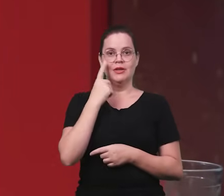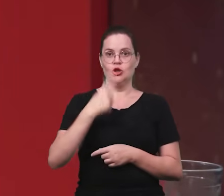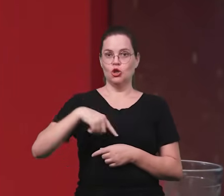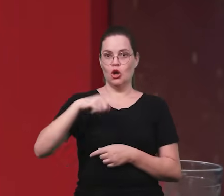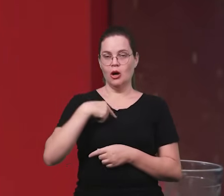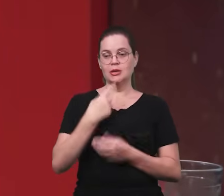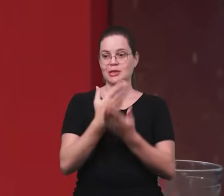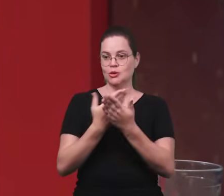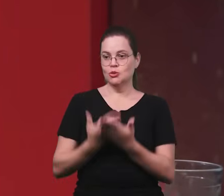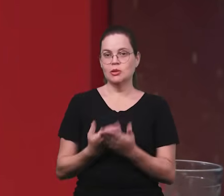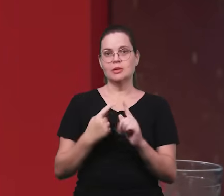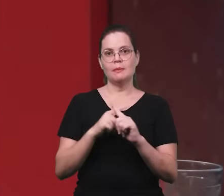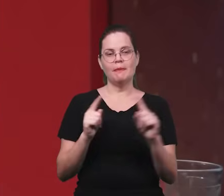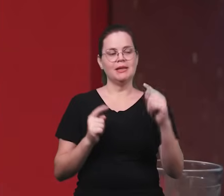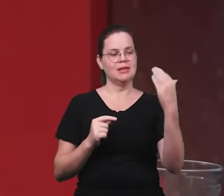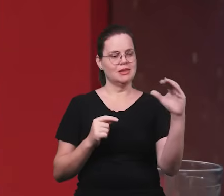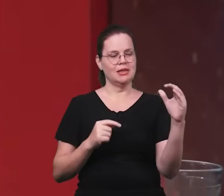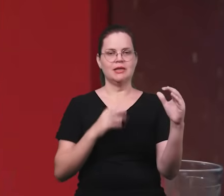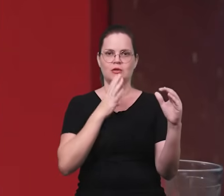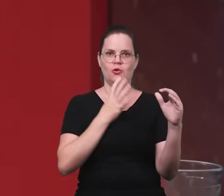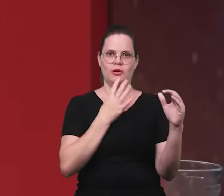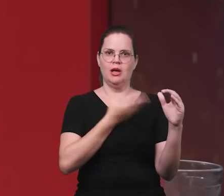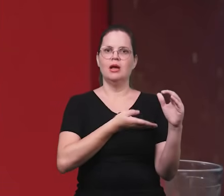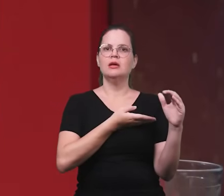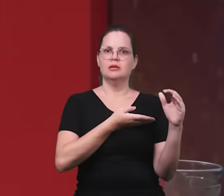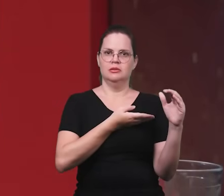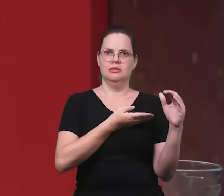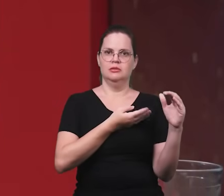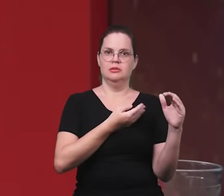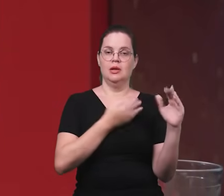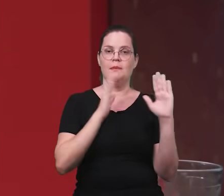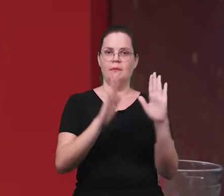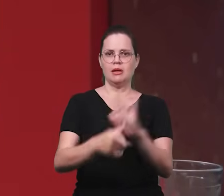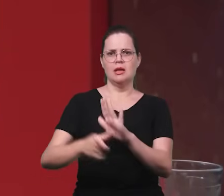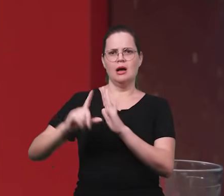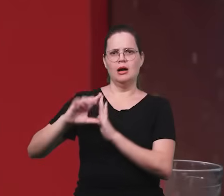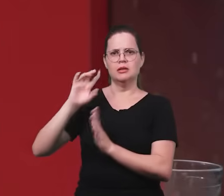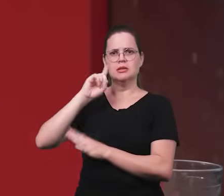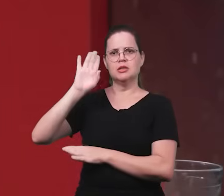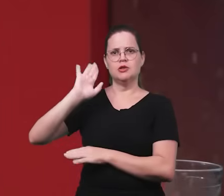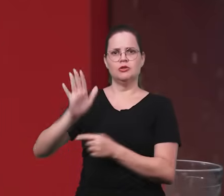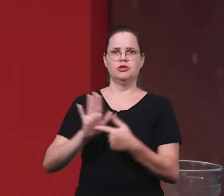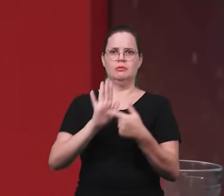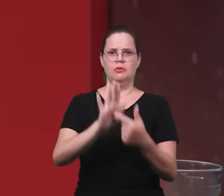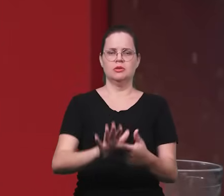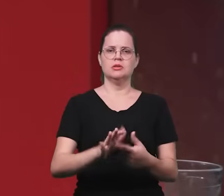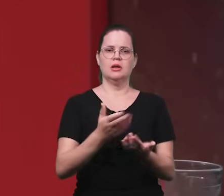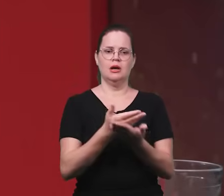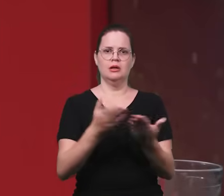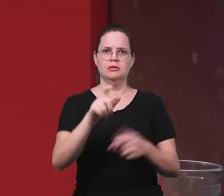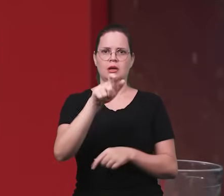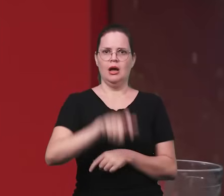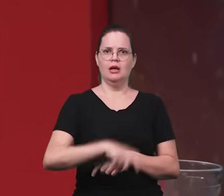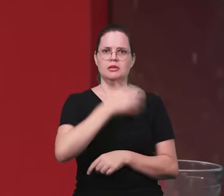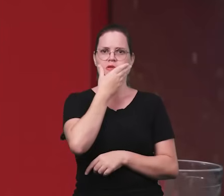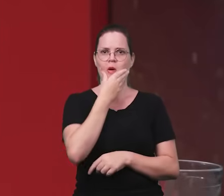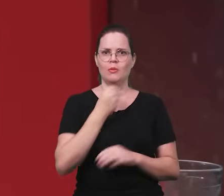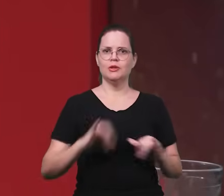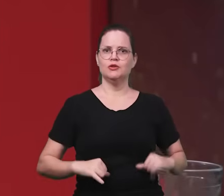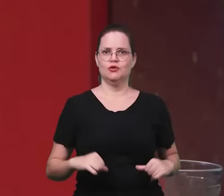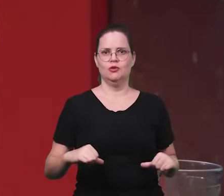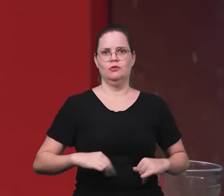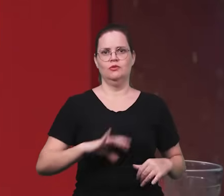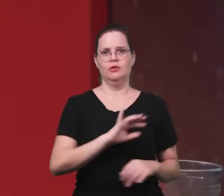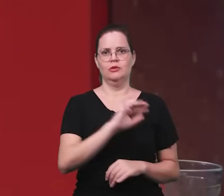conhecendo a ciência que Deus já tinha mostrado a um homem que sofreu muito, mas